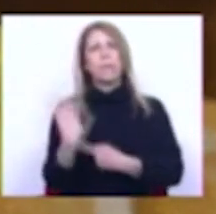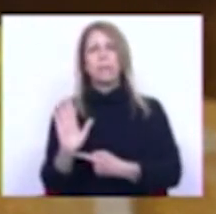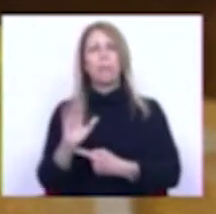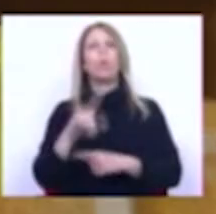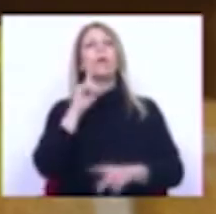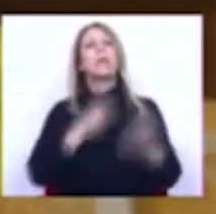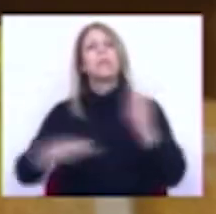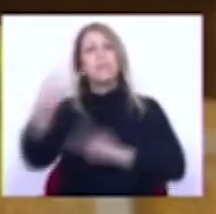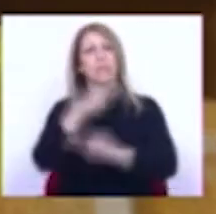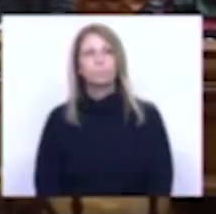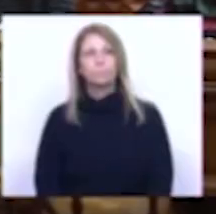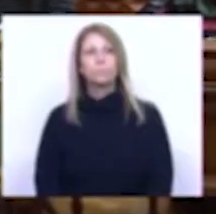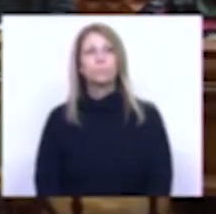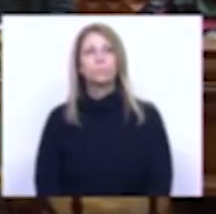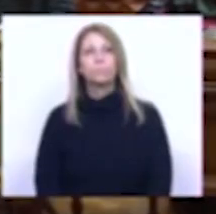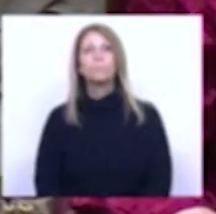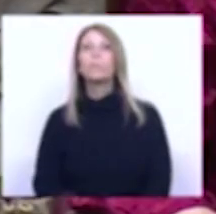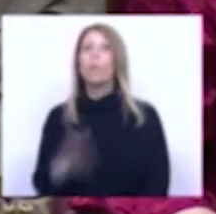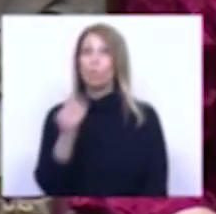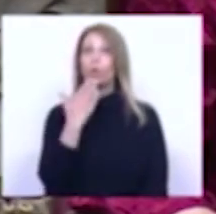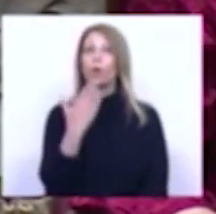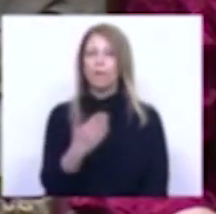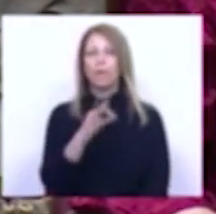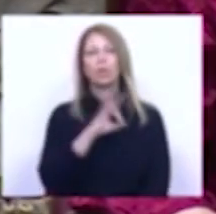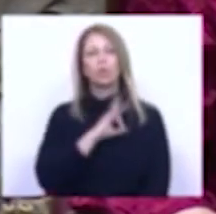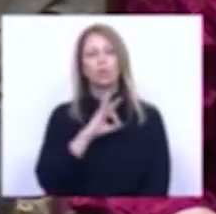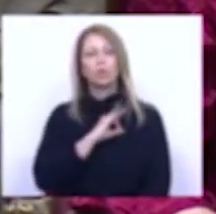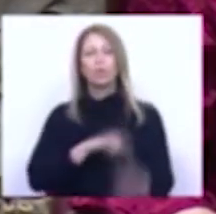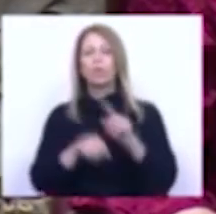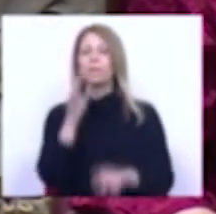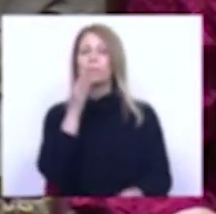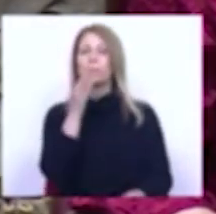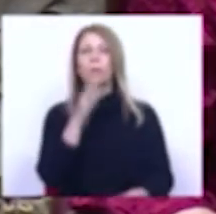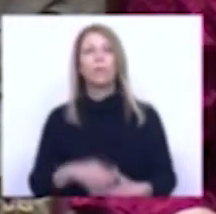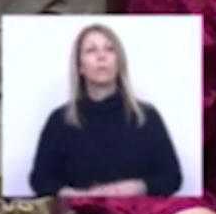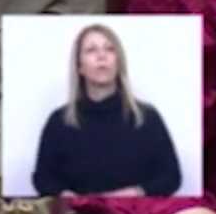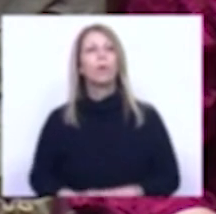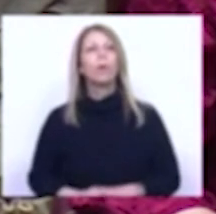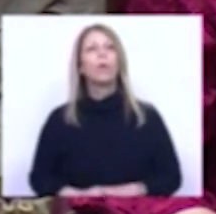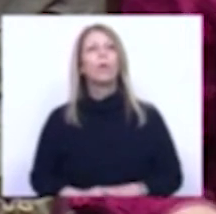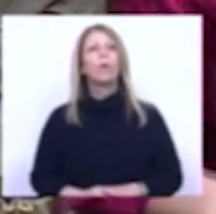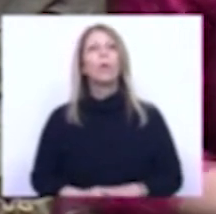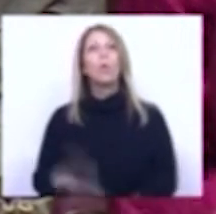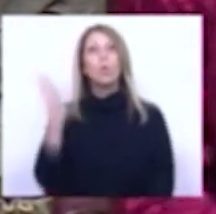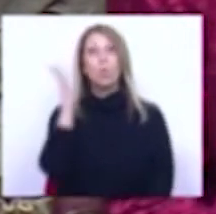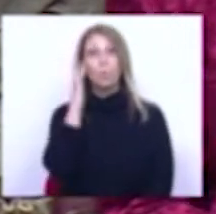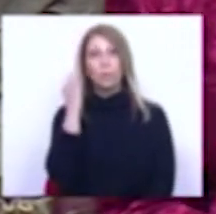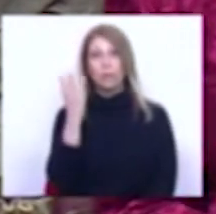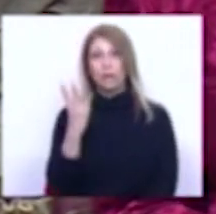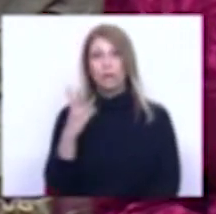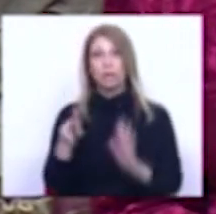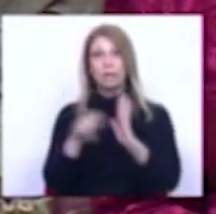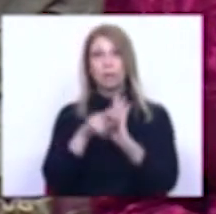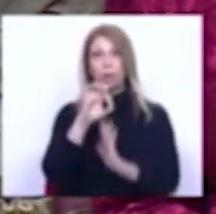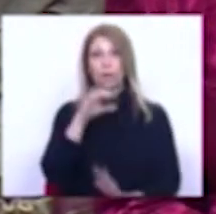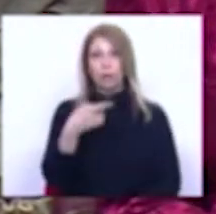celebrar o 25 de Abril. Muito obrigado, Sr. Deputado. O número 3 do artigo